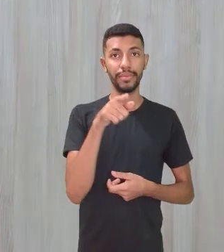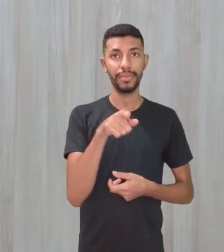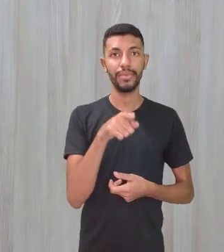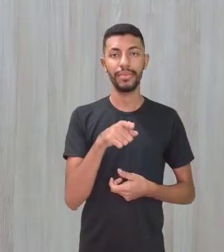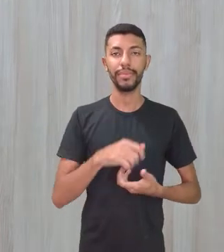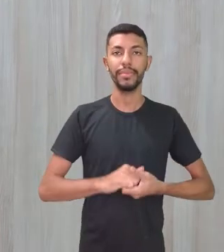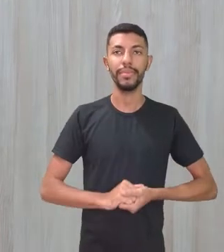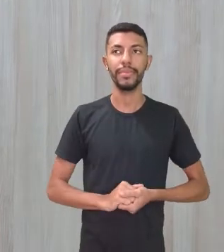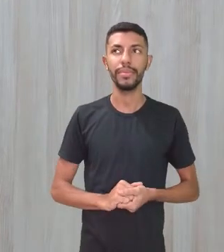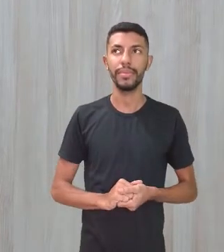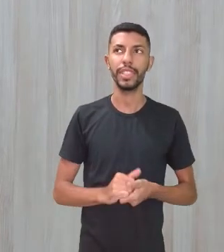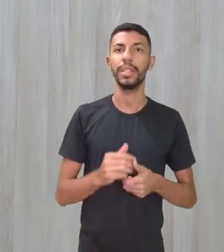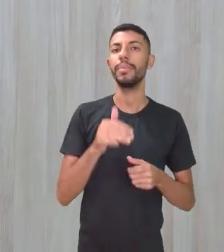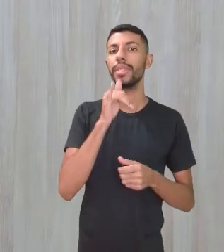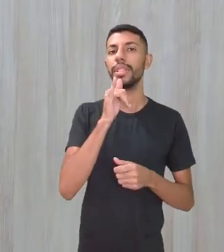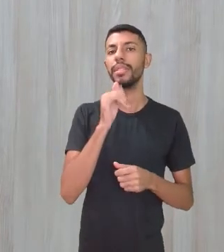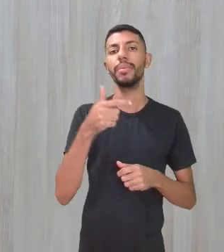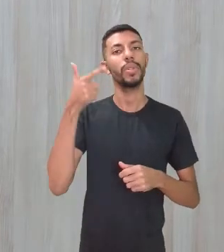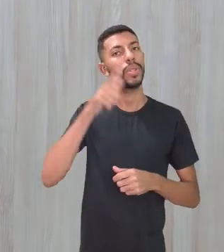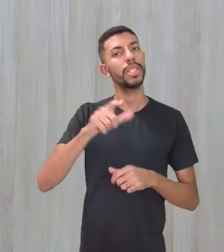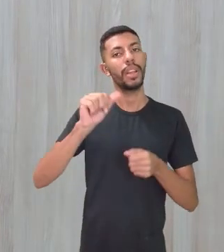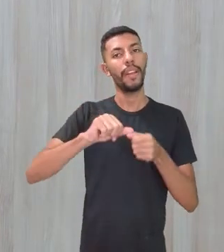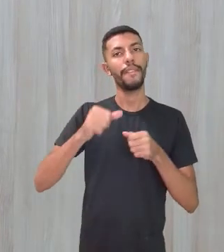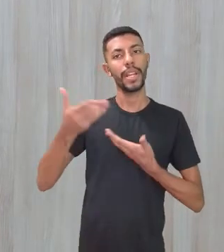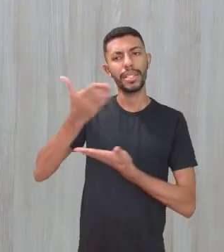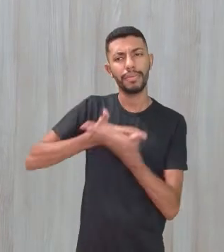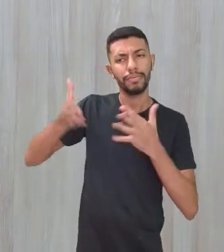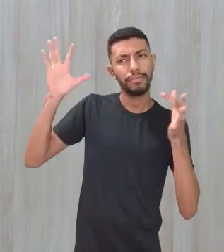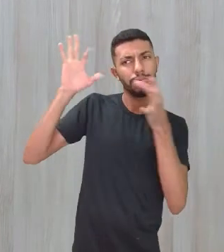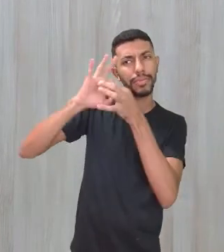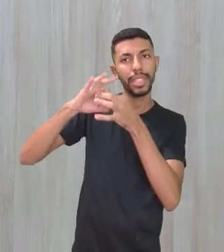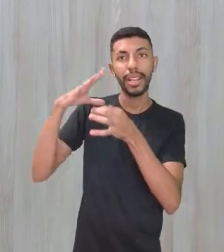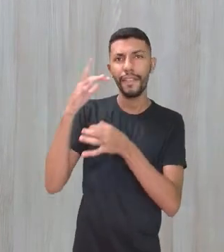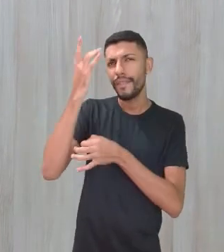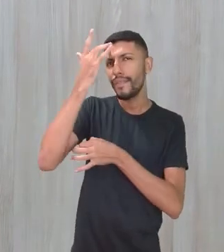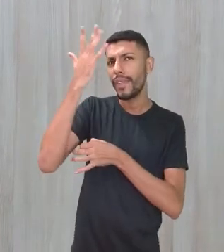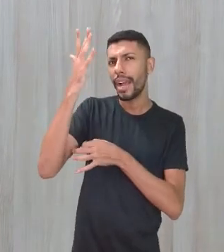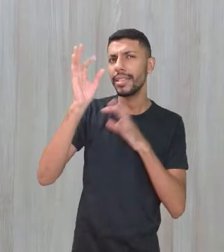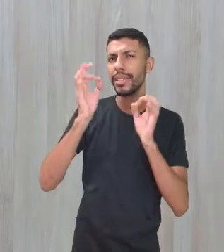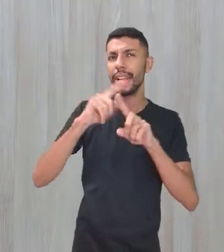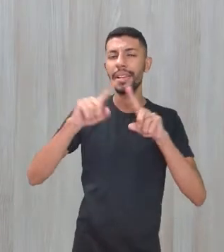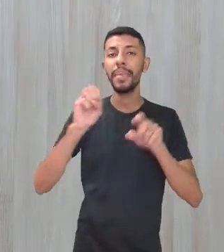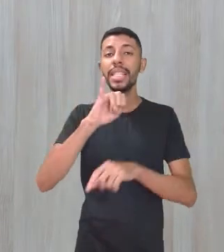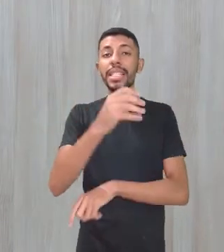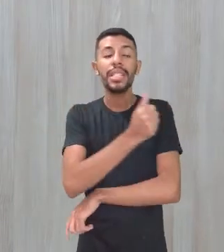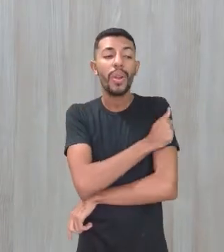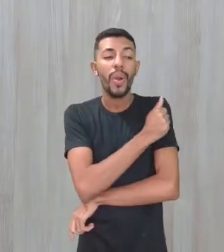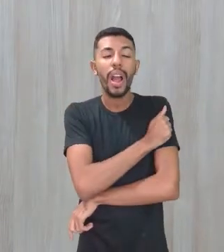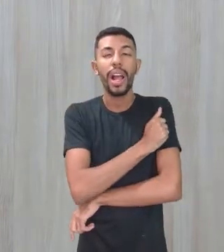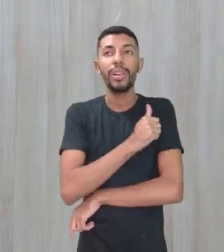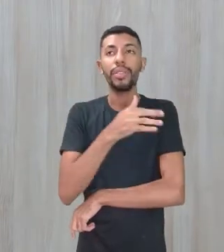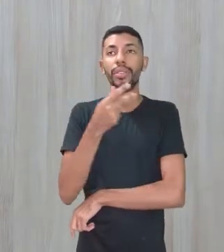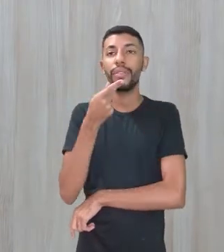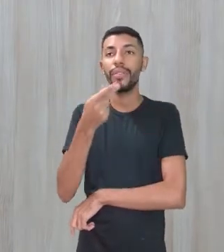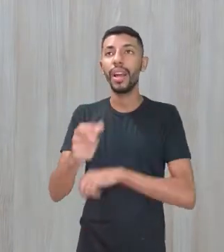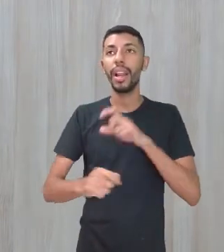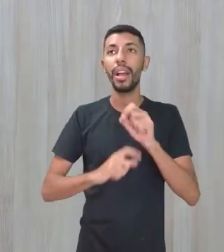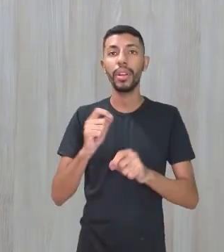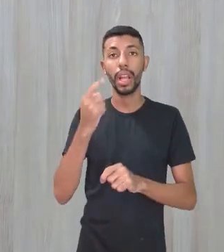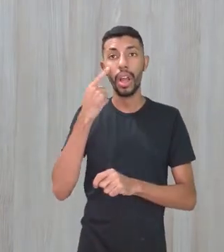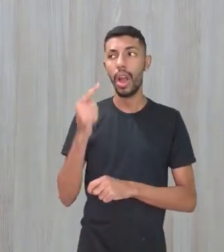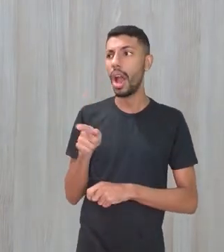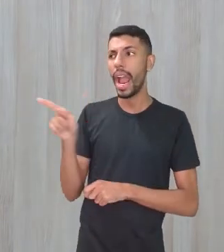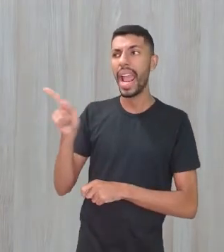você, consegue fazer essa relação muito fácil. Mas e se o estudante, nesse caso, falar, ela está com